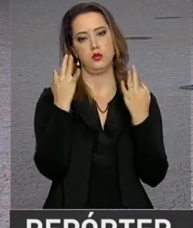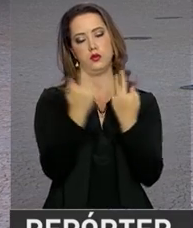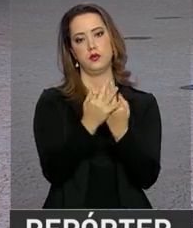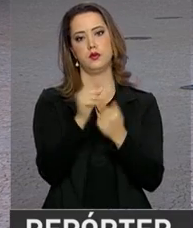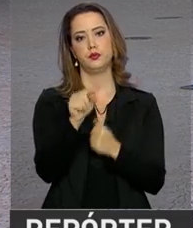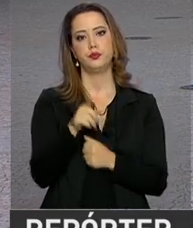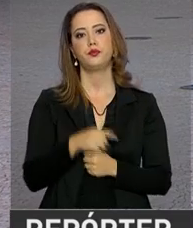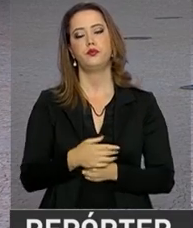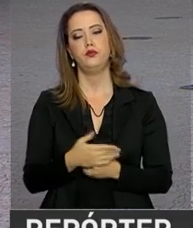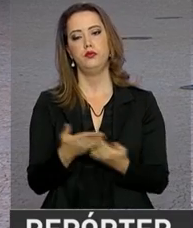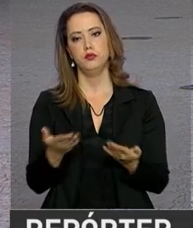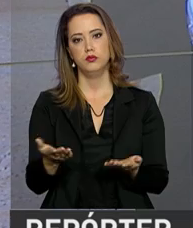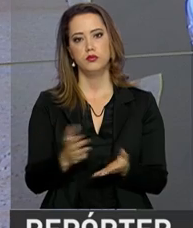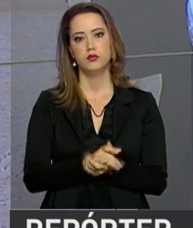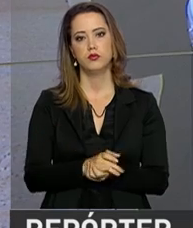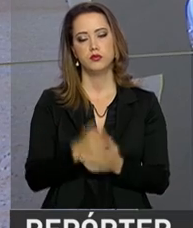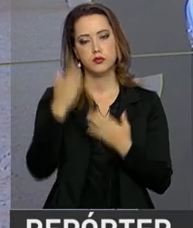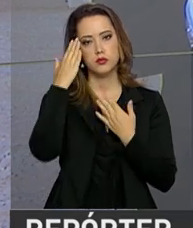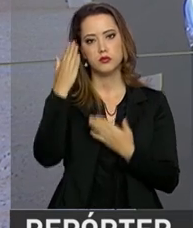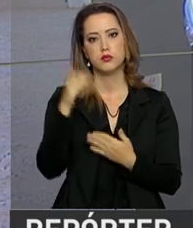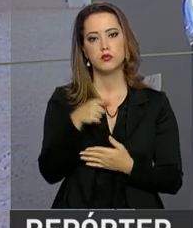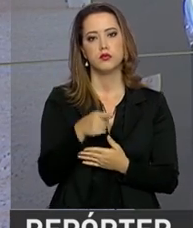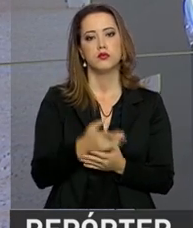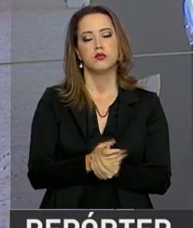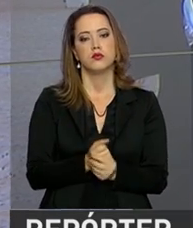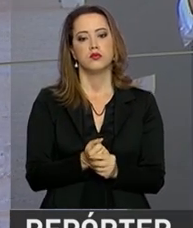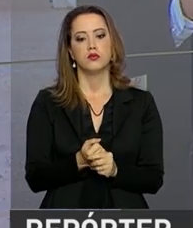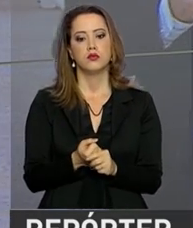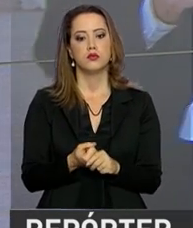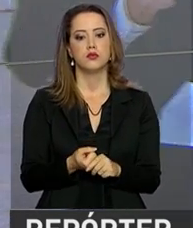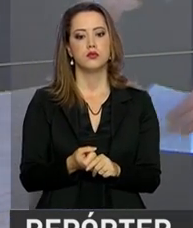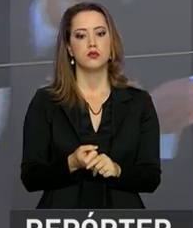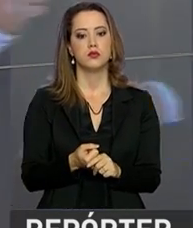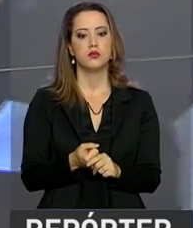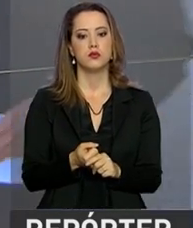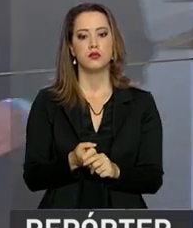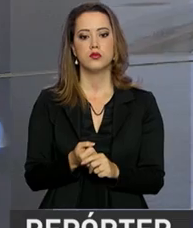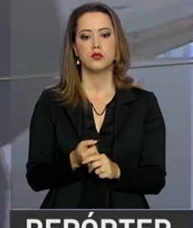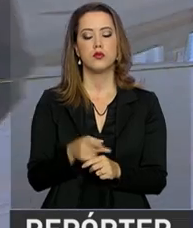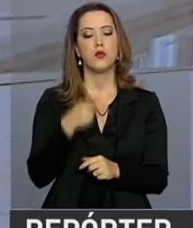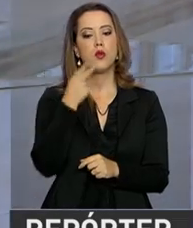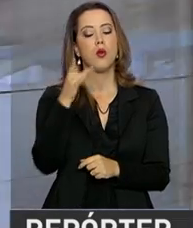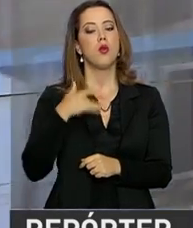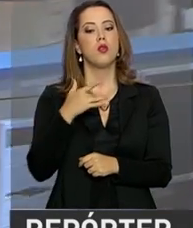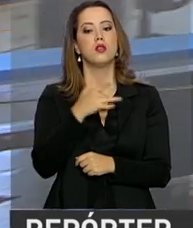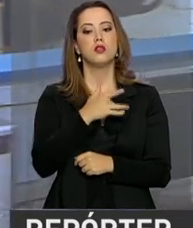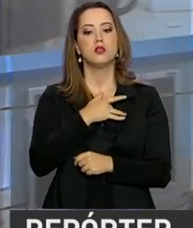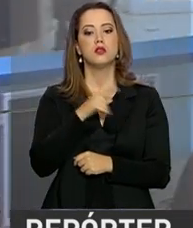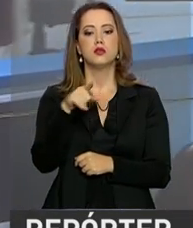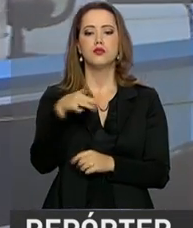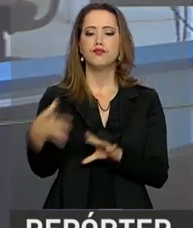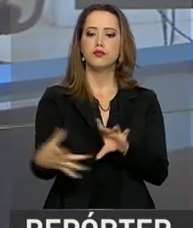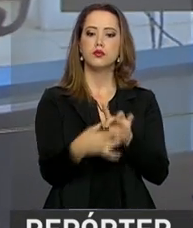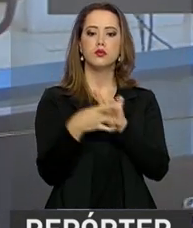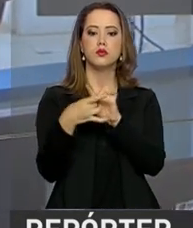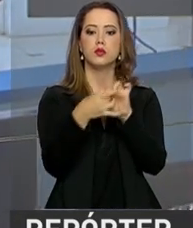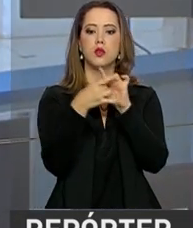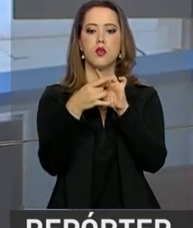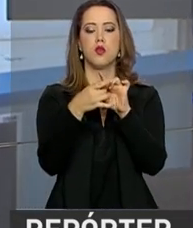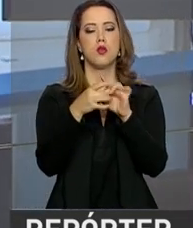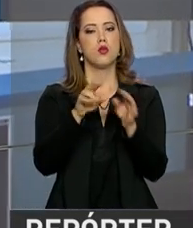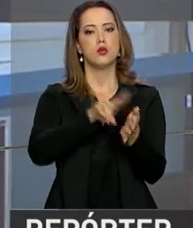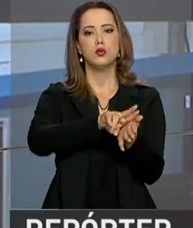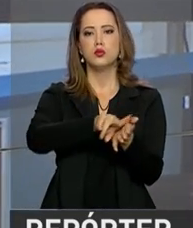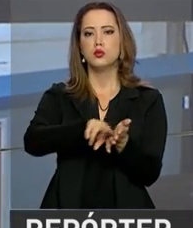Dani Voltamos com você obrigada João Pedro pelas suas informações e por falar em saúde uma parceria do governo e do Conselho